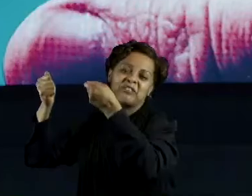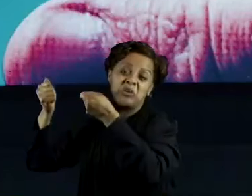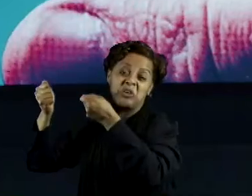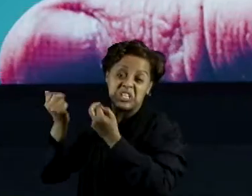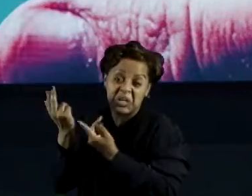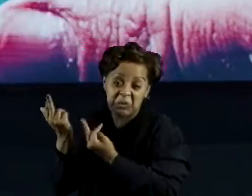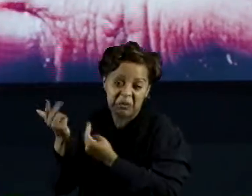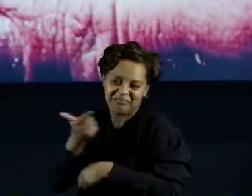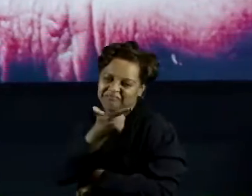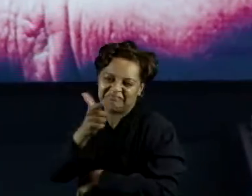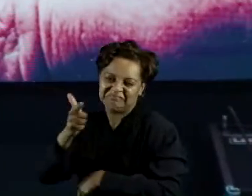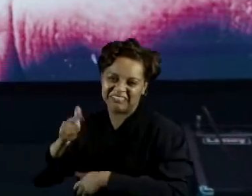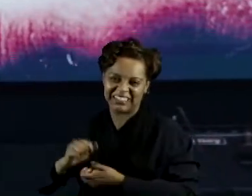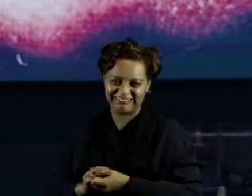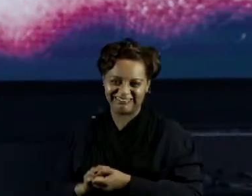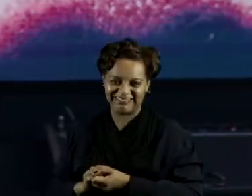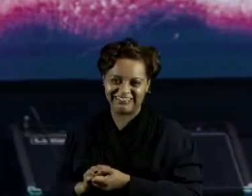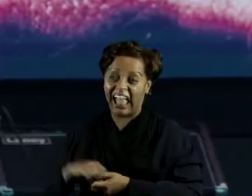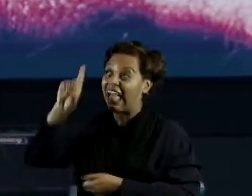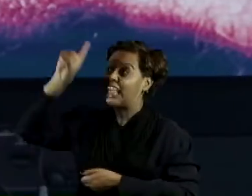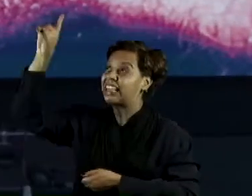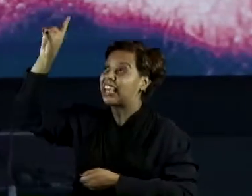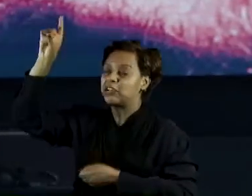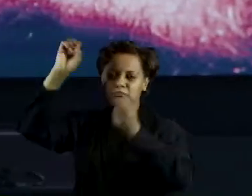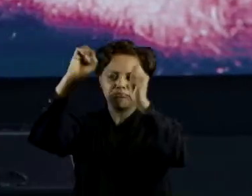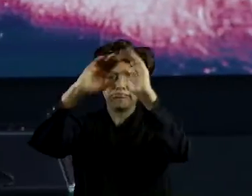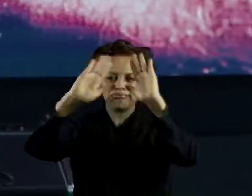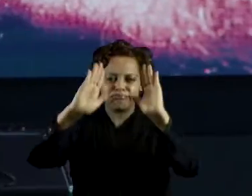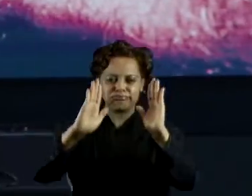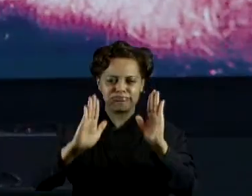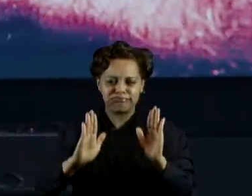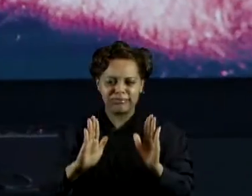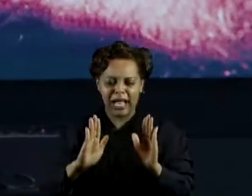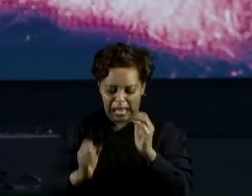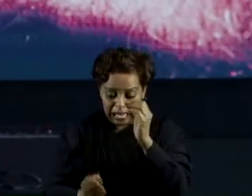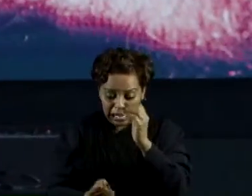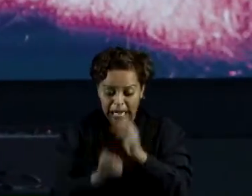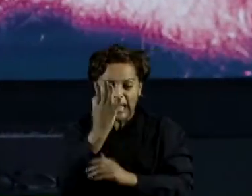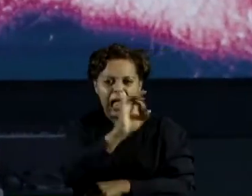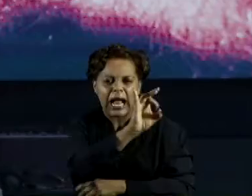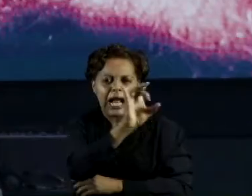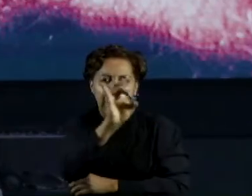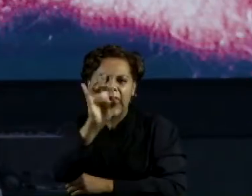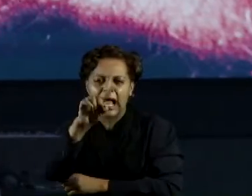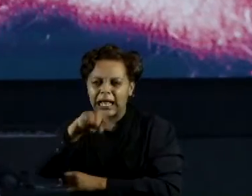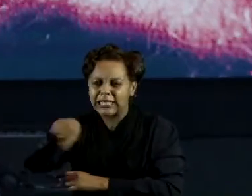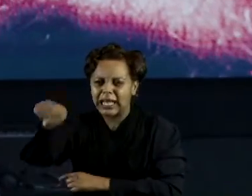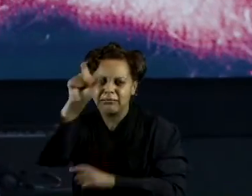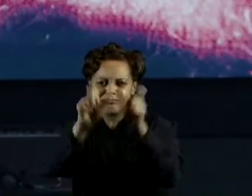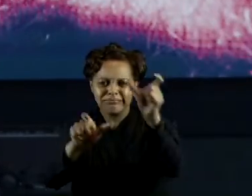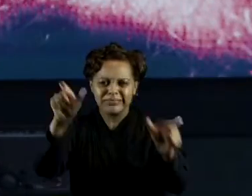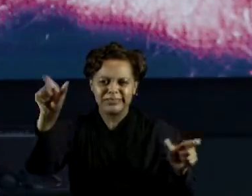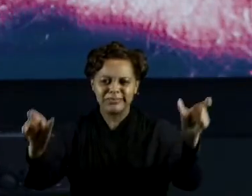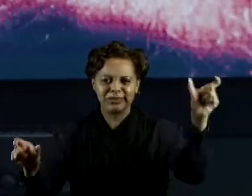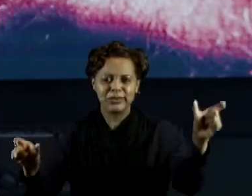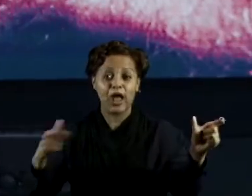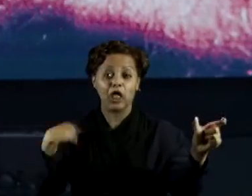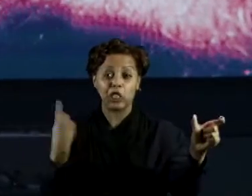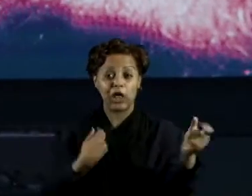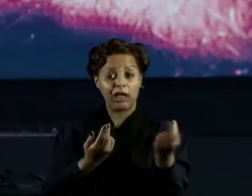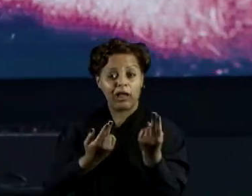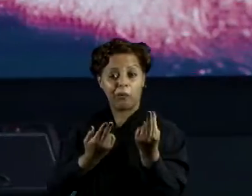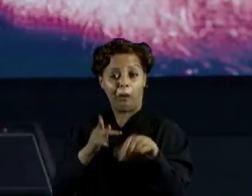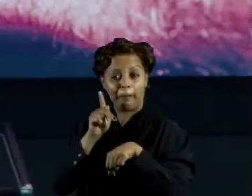quando ele cria cada um de nós, nós somos como aquela rocha de mármore.